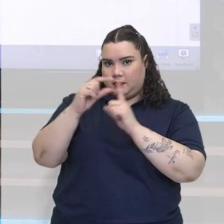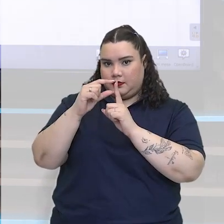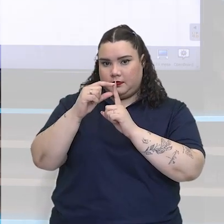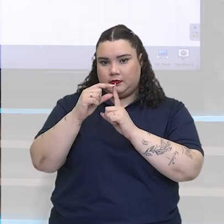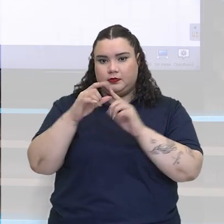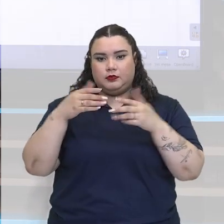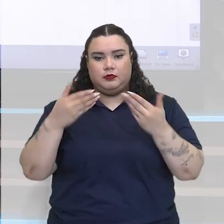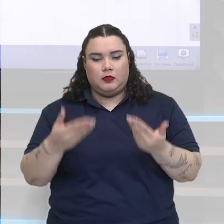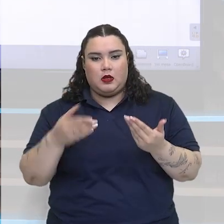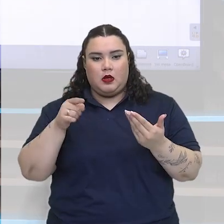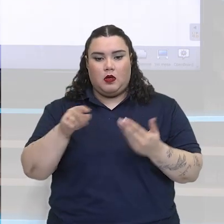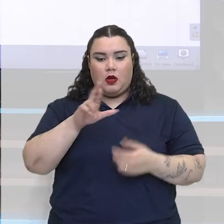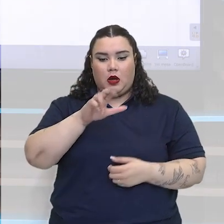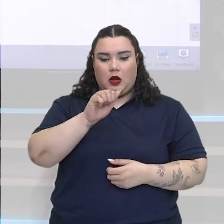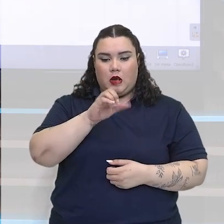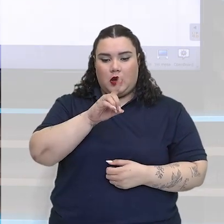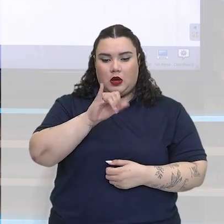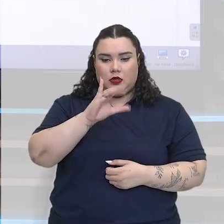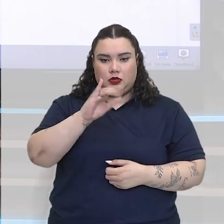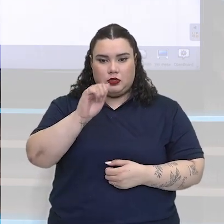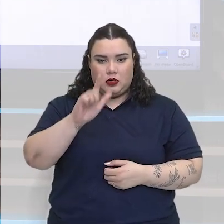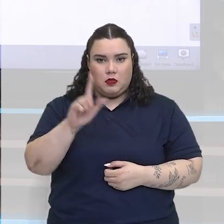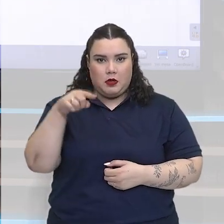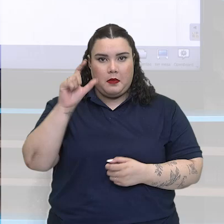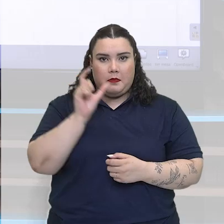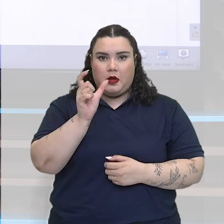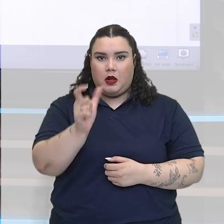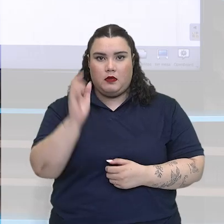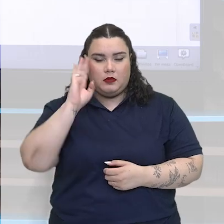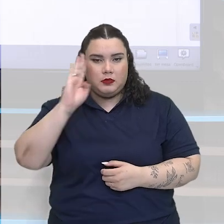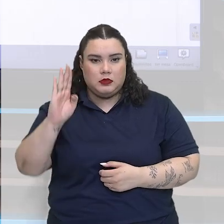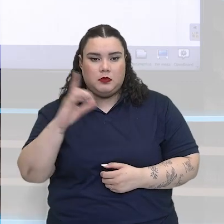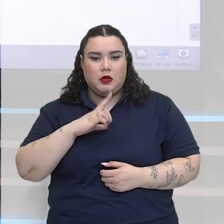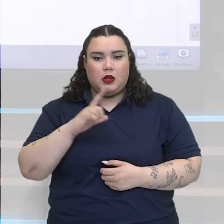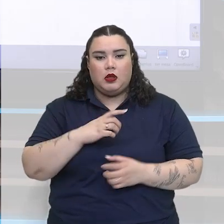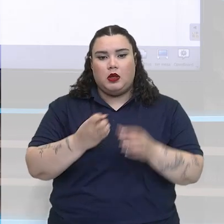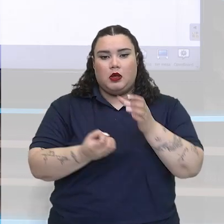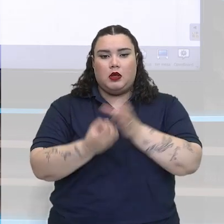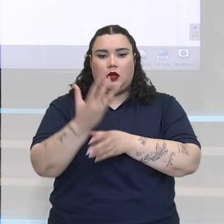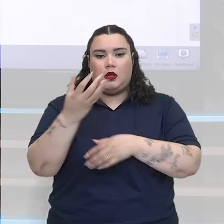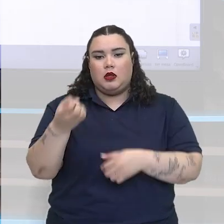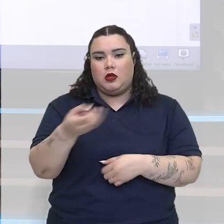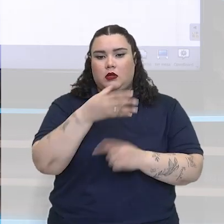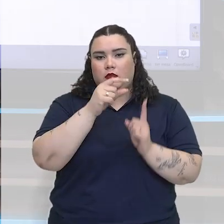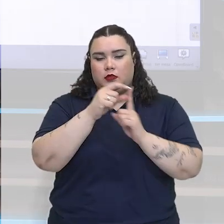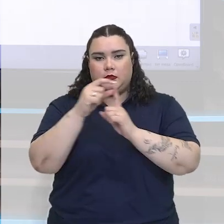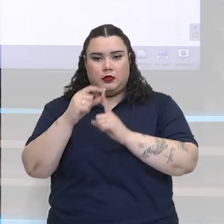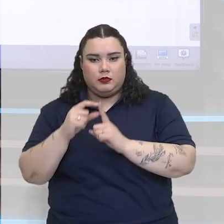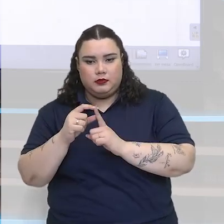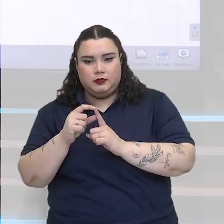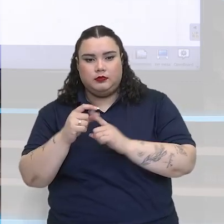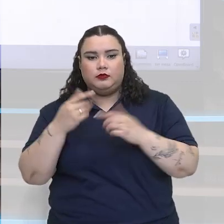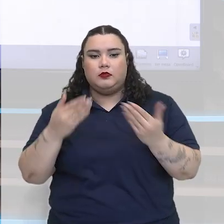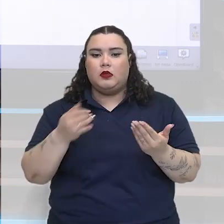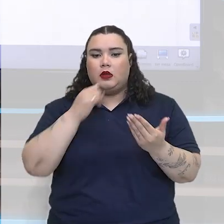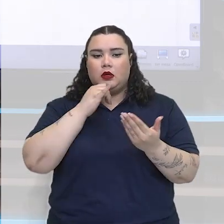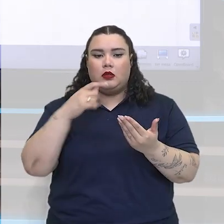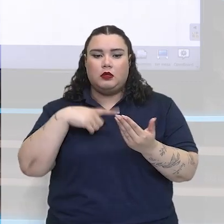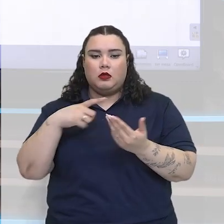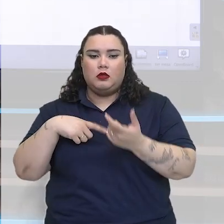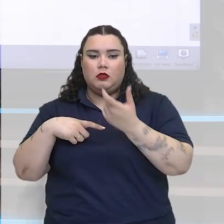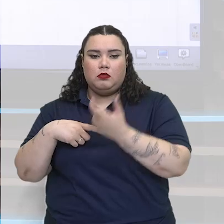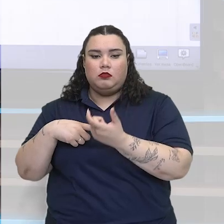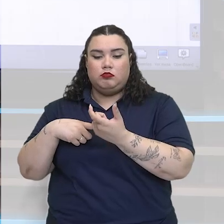E, a partir do radical, eu posso constituir novas palavras, como você já entendeu. De que forma?